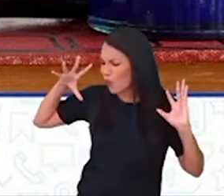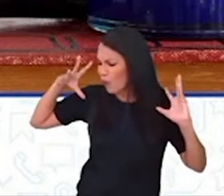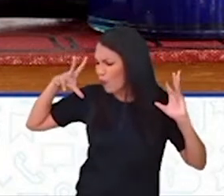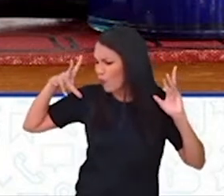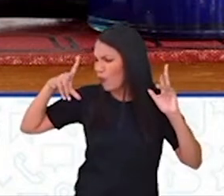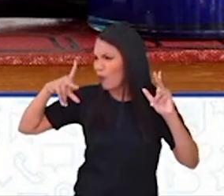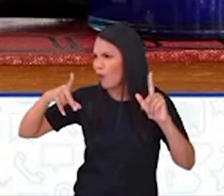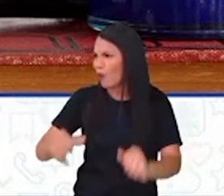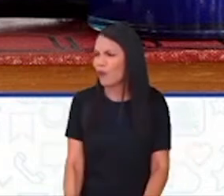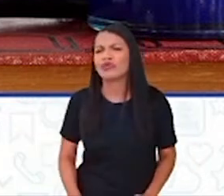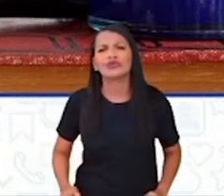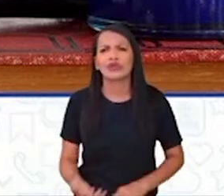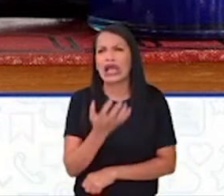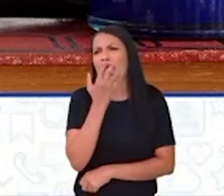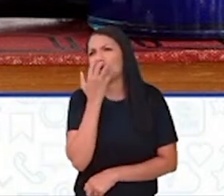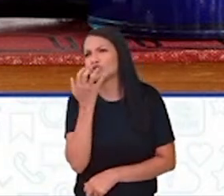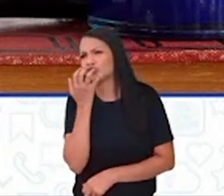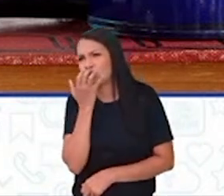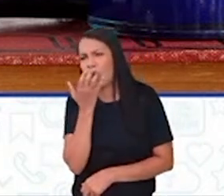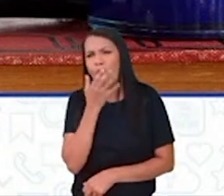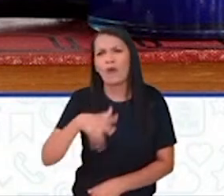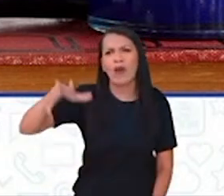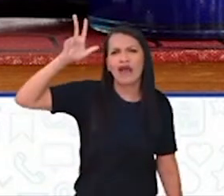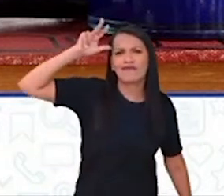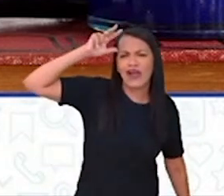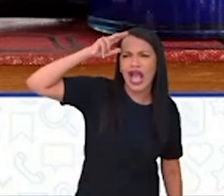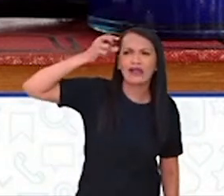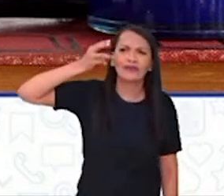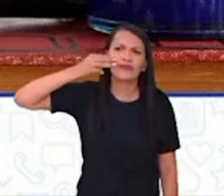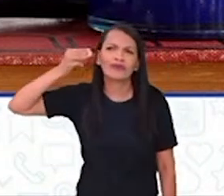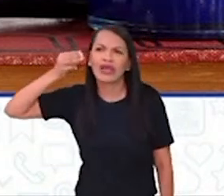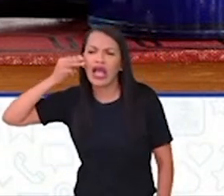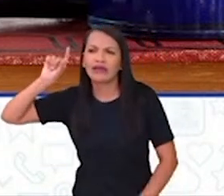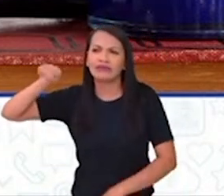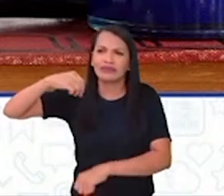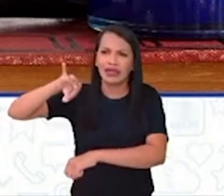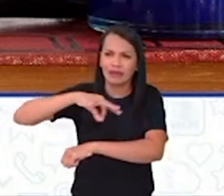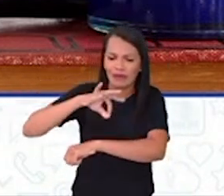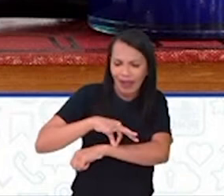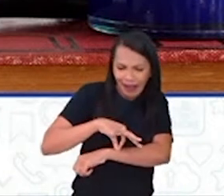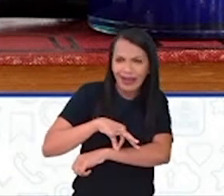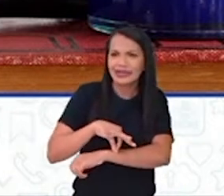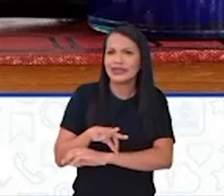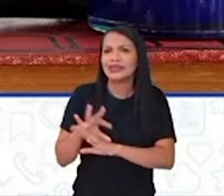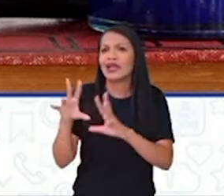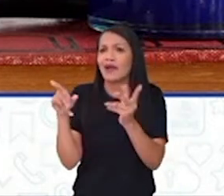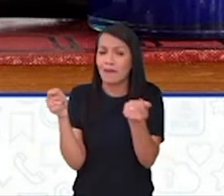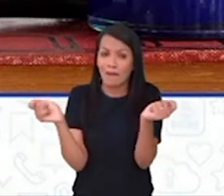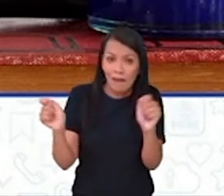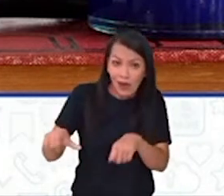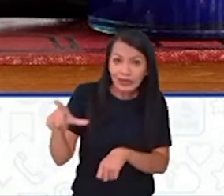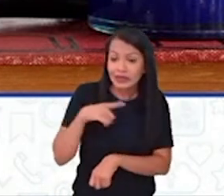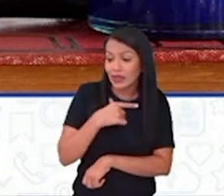Que outros animais? Cupim, marimbondo, baratas. Muriçoca. Que a gente pode já dizer